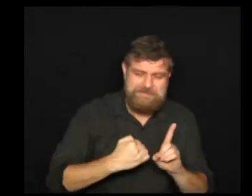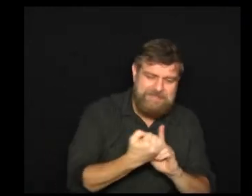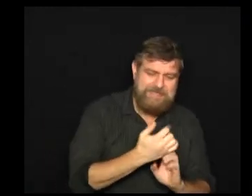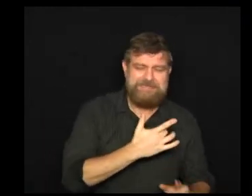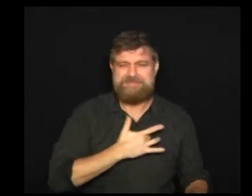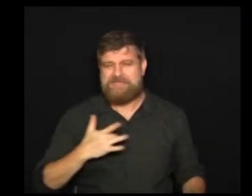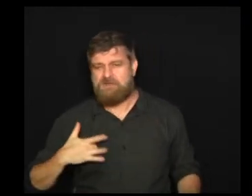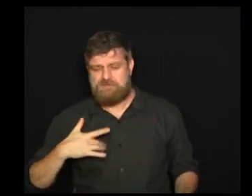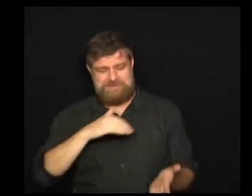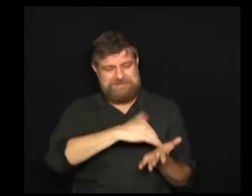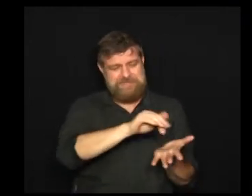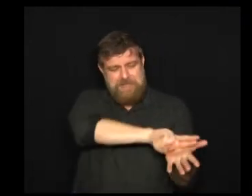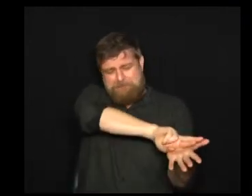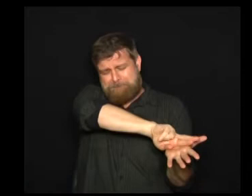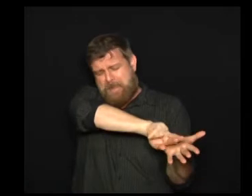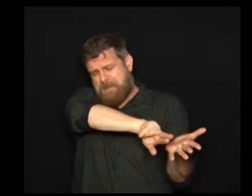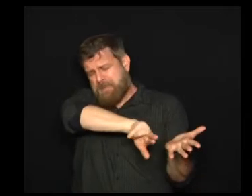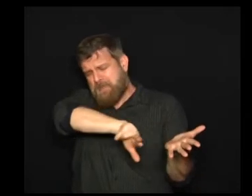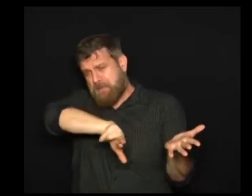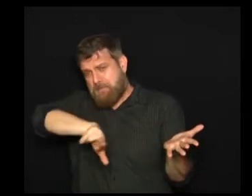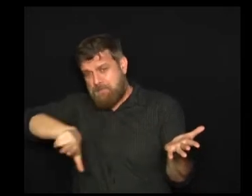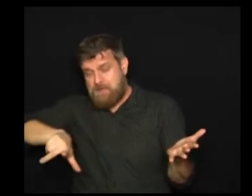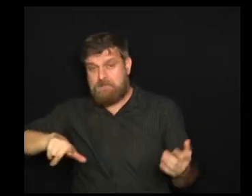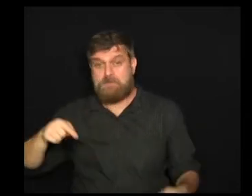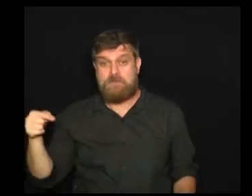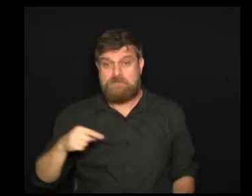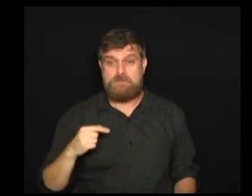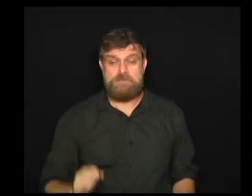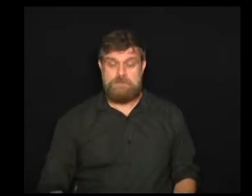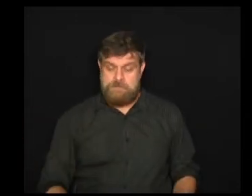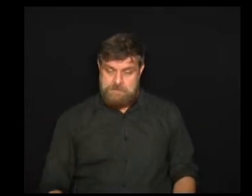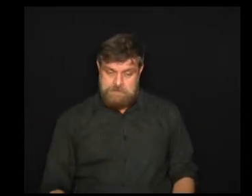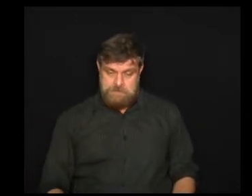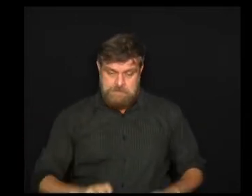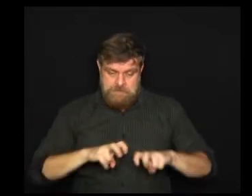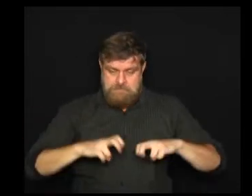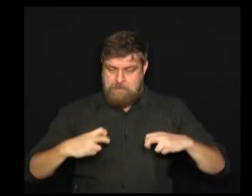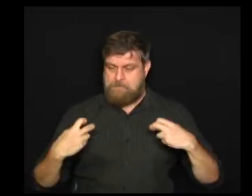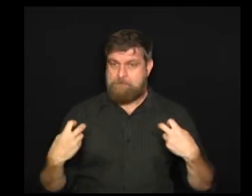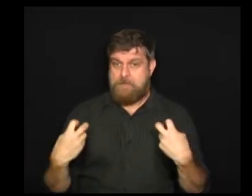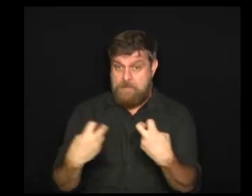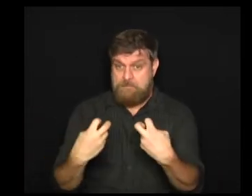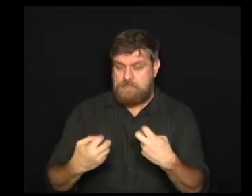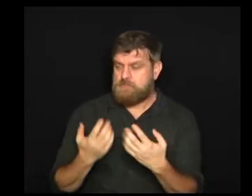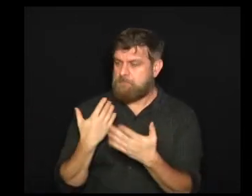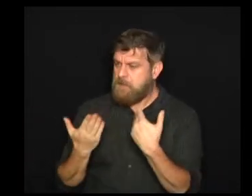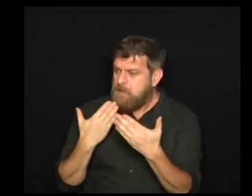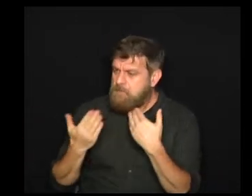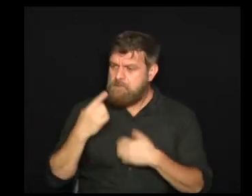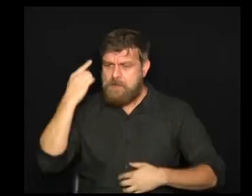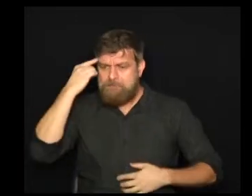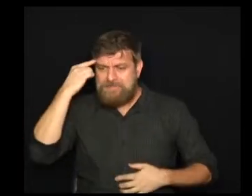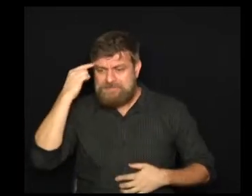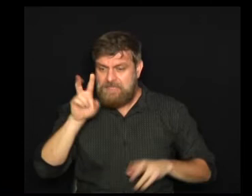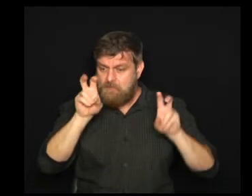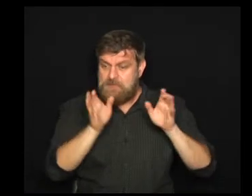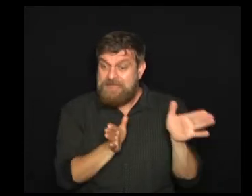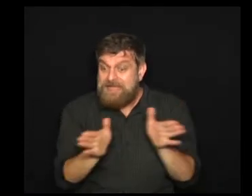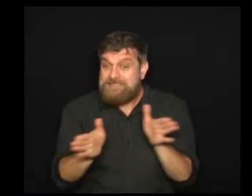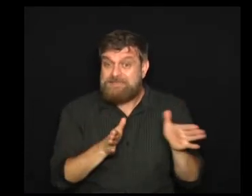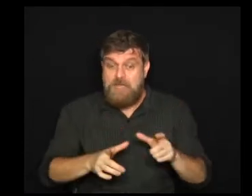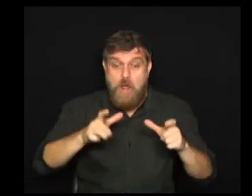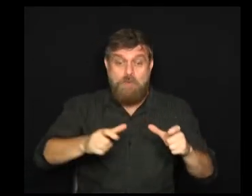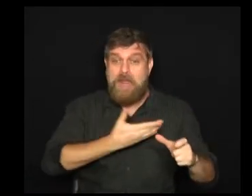saúde. São várias secretarias que estão se dispondo a sentar junto para a gente conversar sobre acessibilidade em todos os